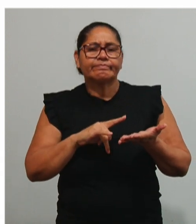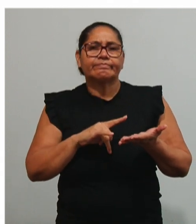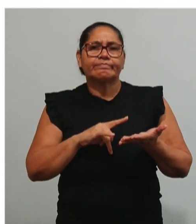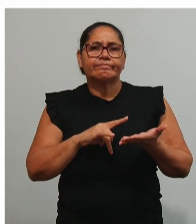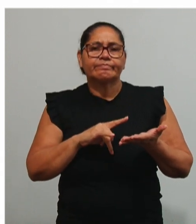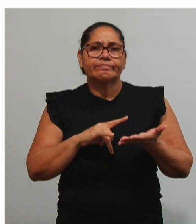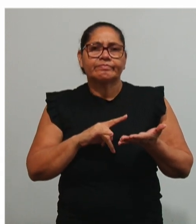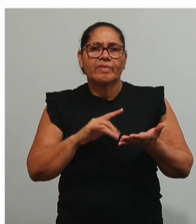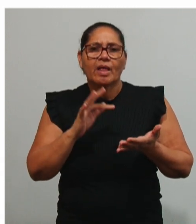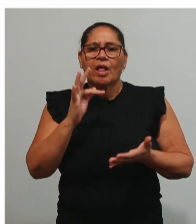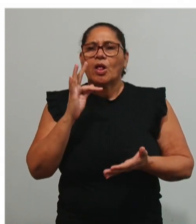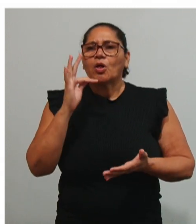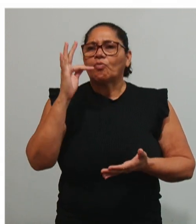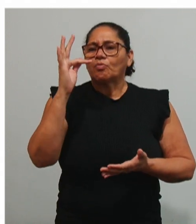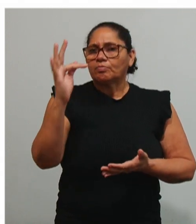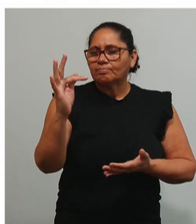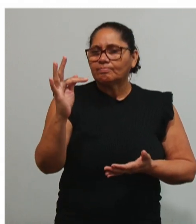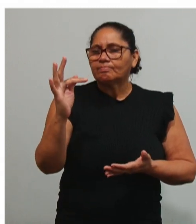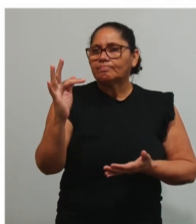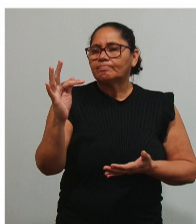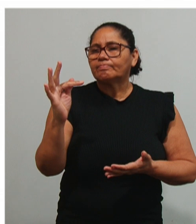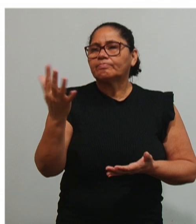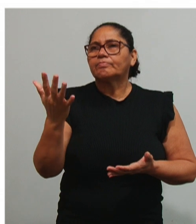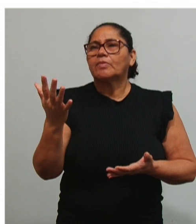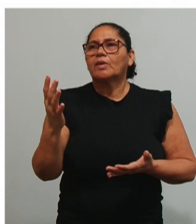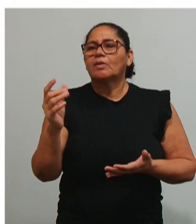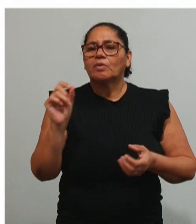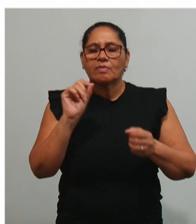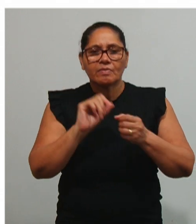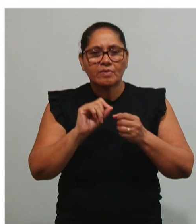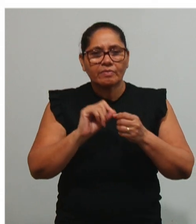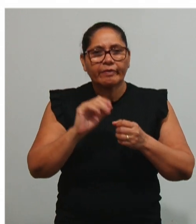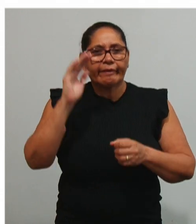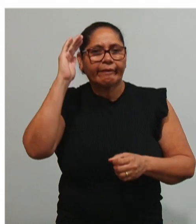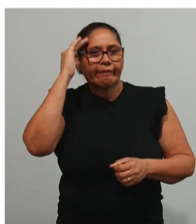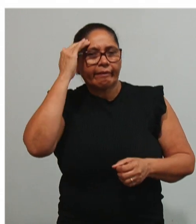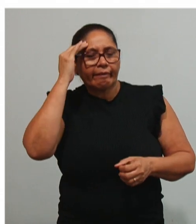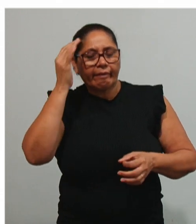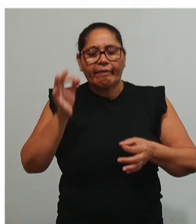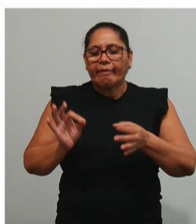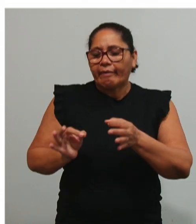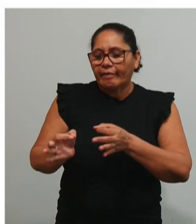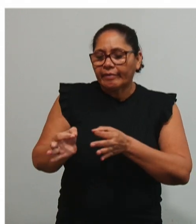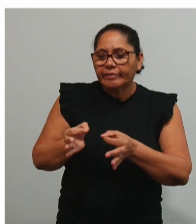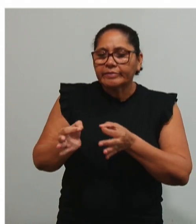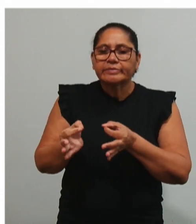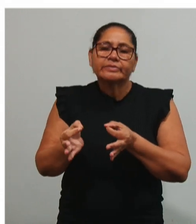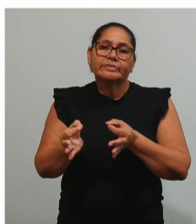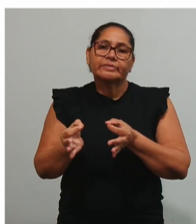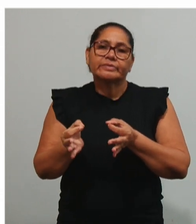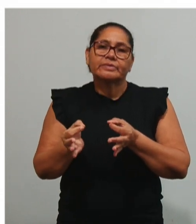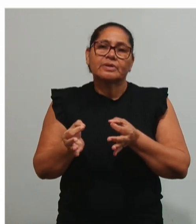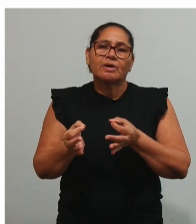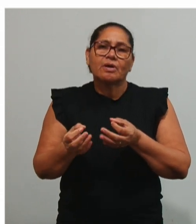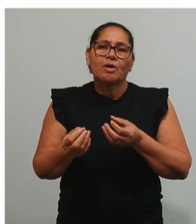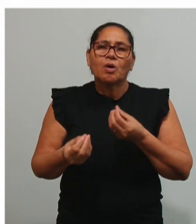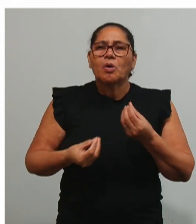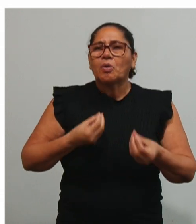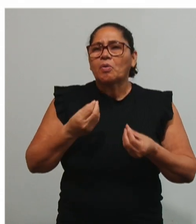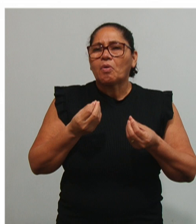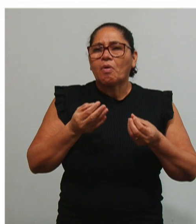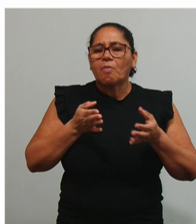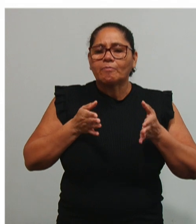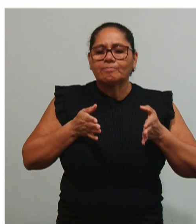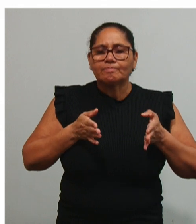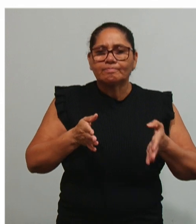uma formalização daquilo que você entende, o que a organização entende, como sendo o